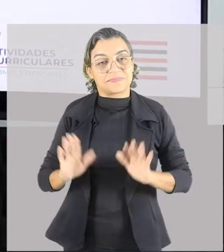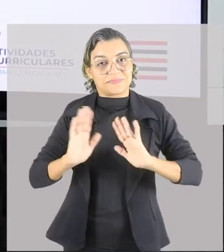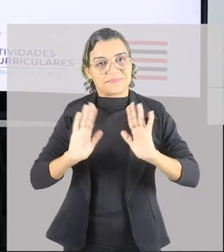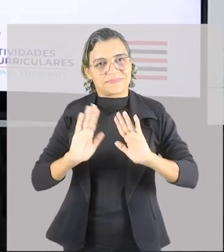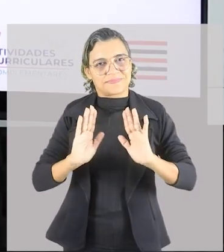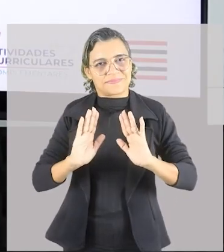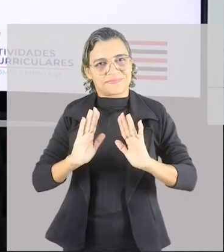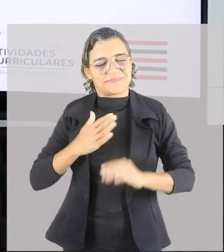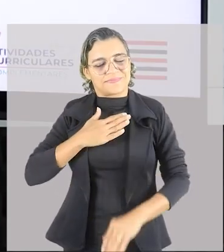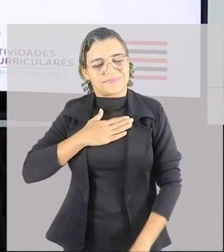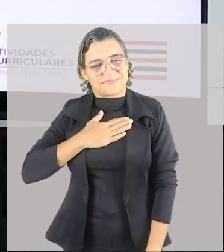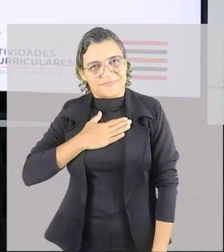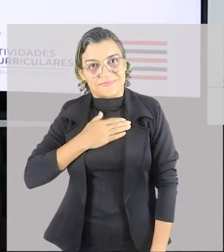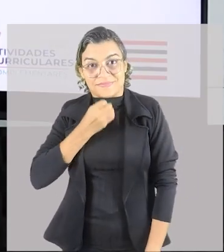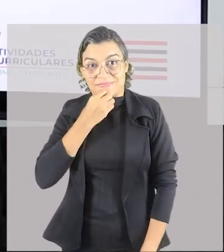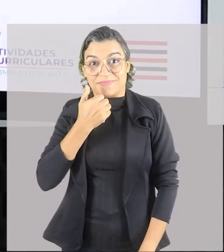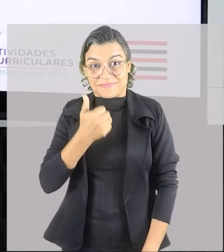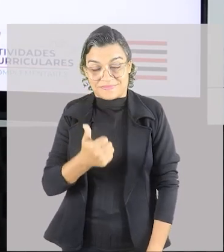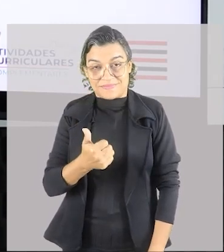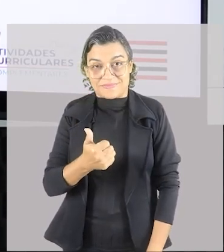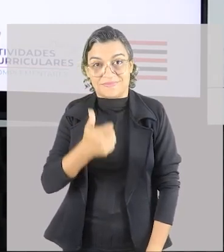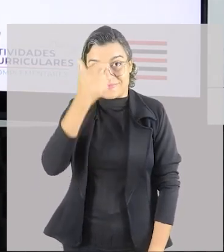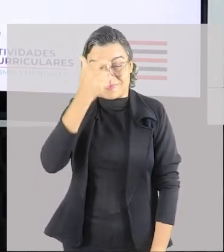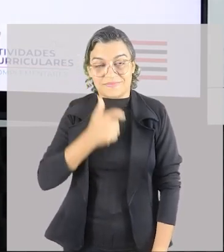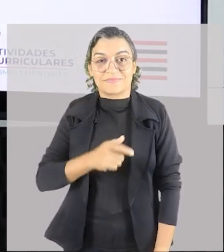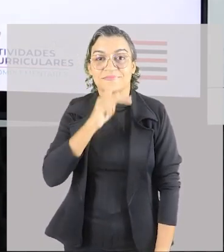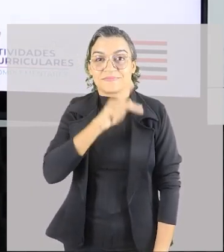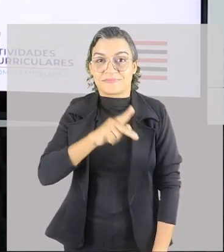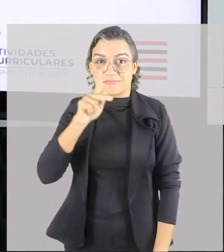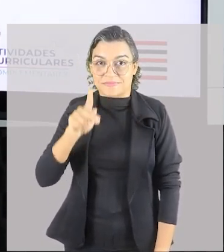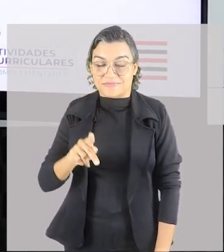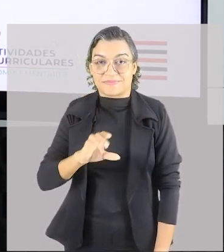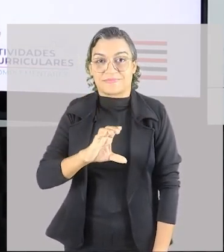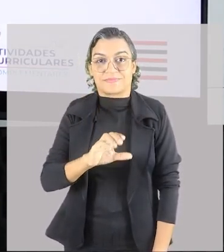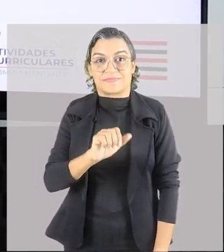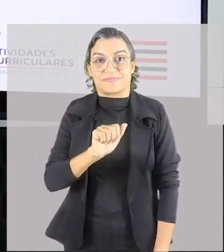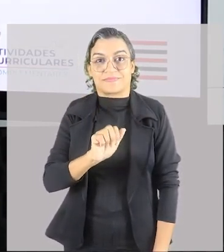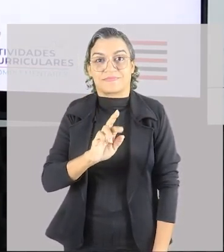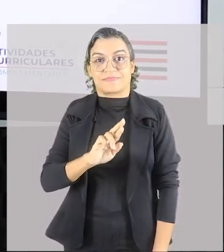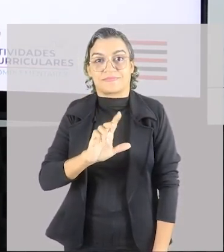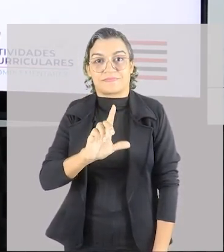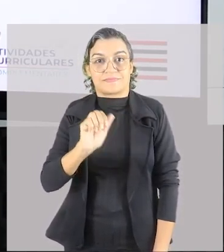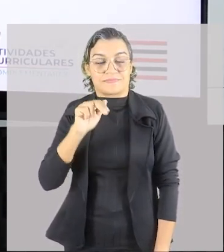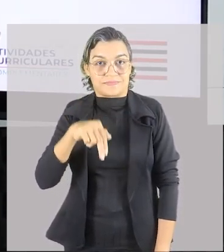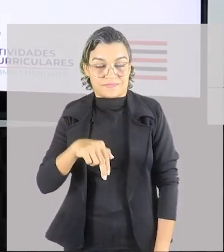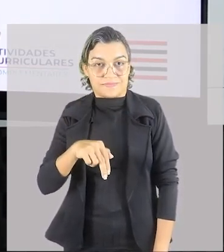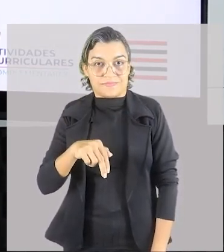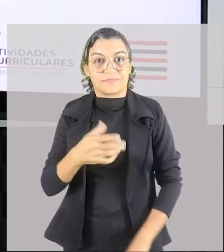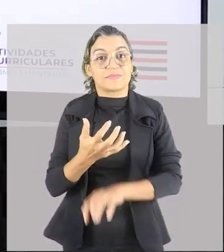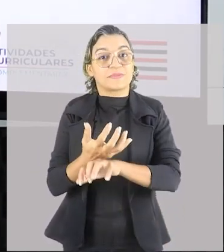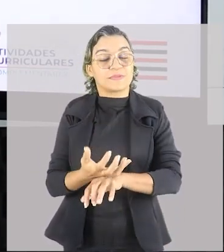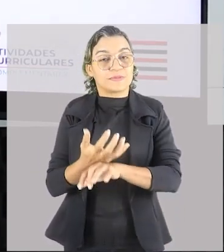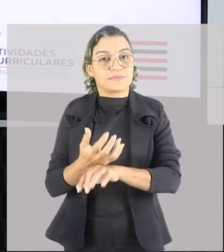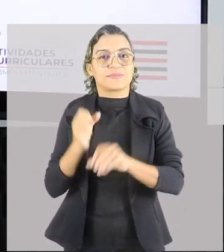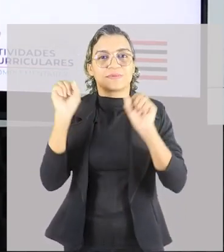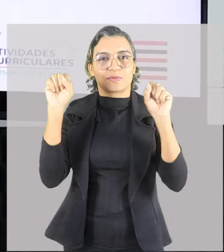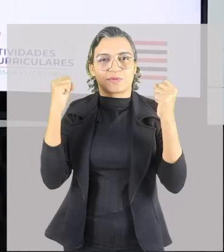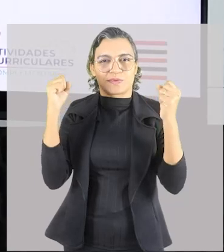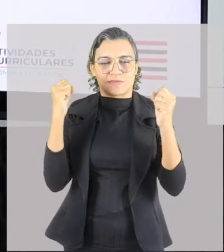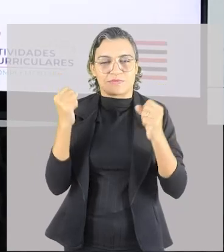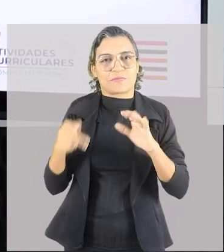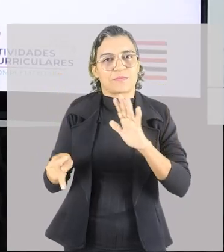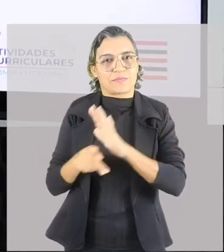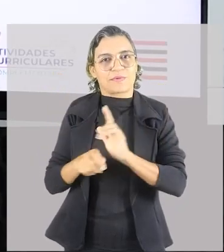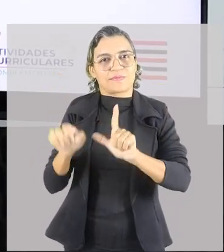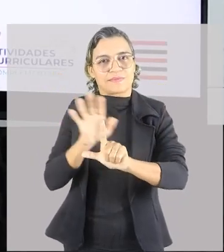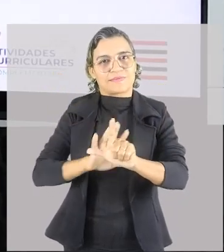Fala, meus amados, tudo bem com vocês? Eu sou o professor Carlan Sena, da disciplina de Educação Física aqui da plataforma Gonçalves Dias. E na aula de hoje a gente vai estar